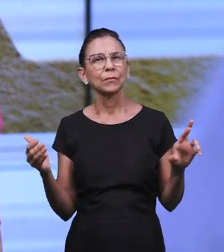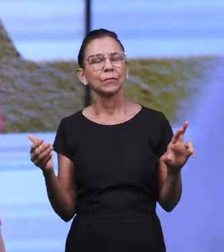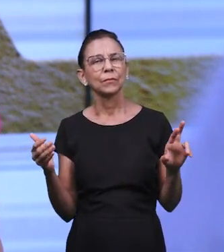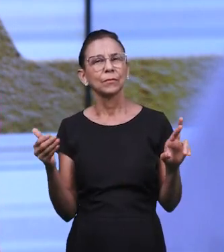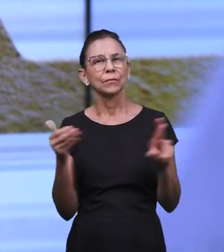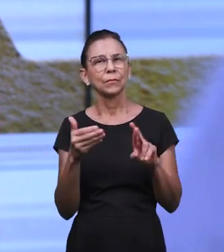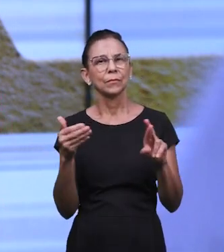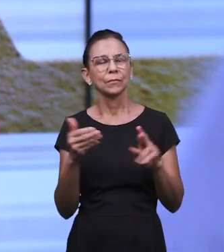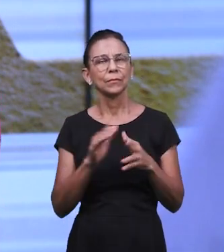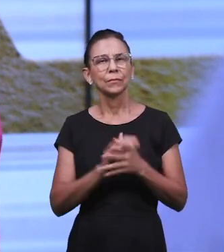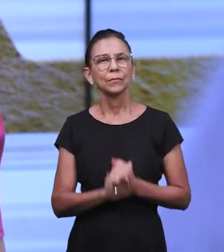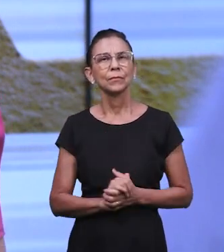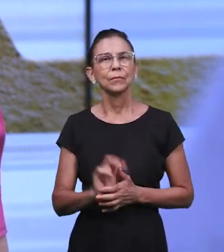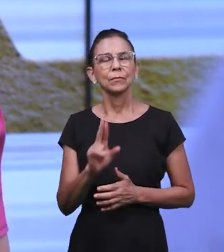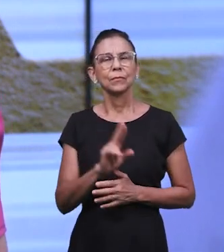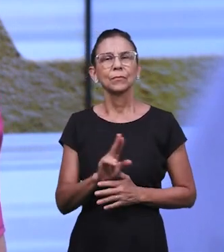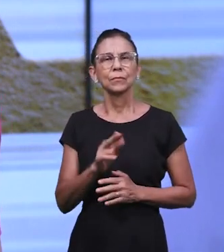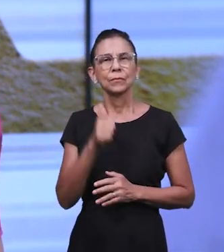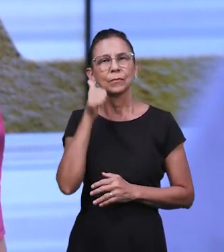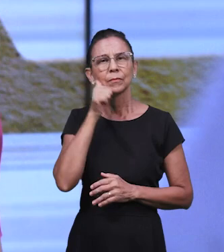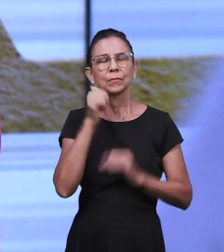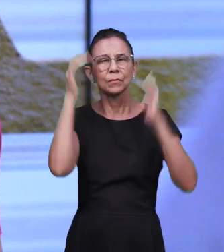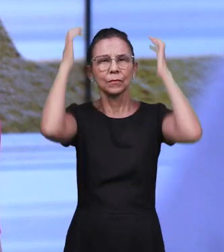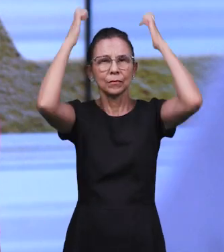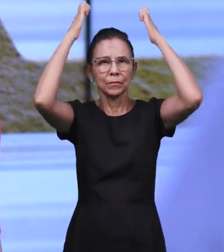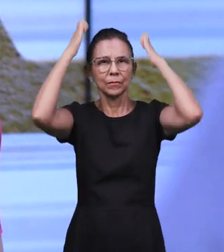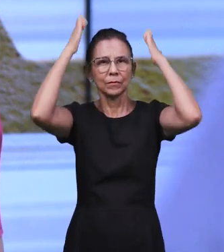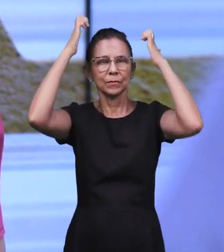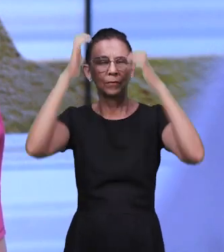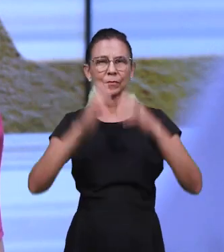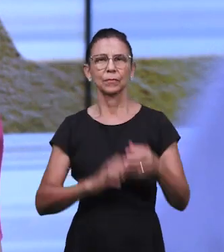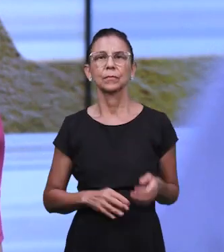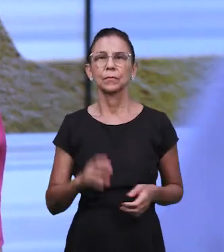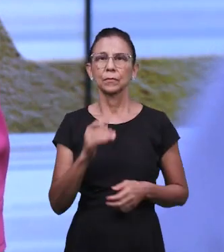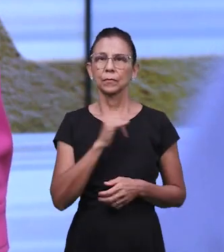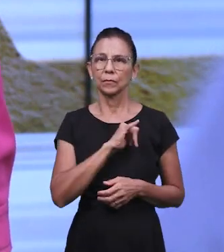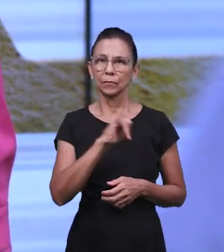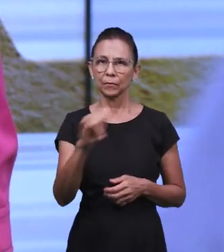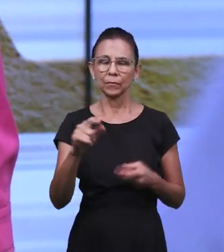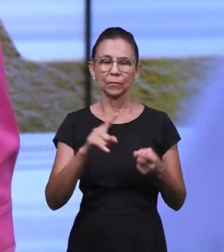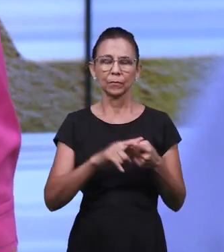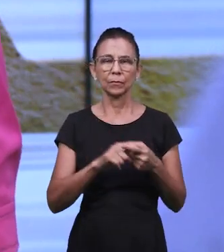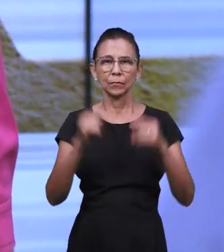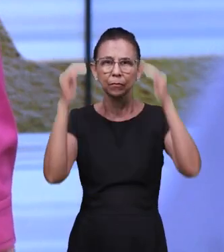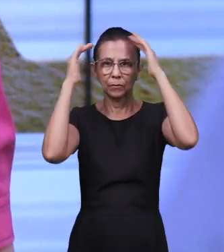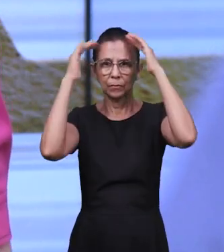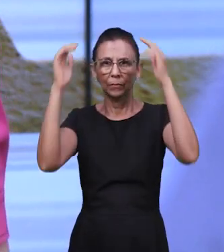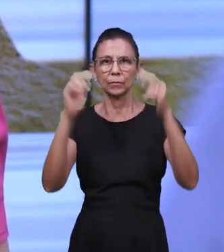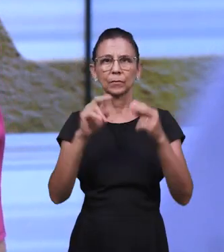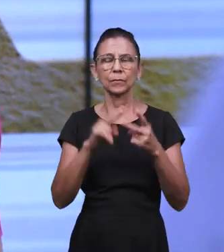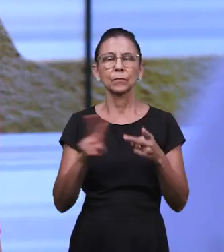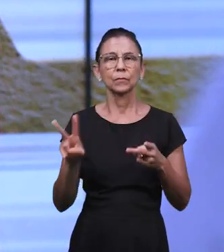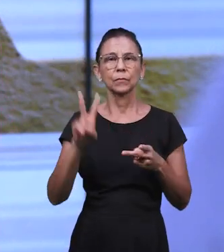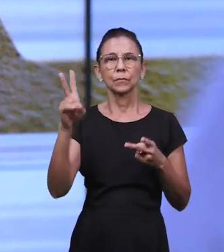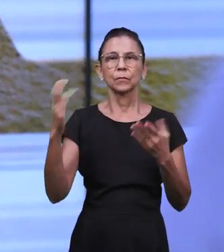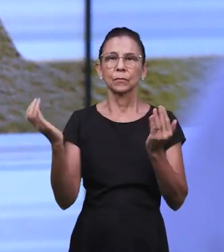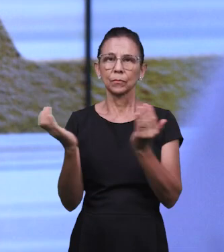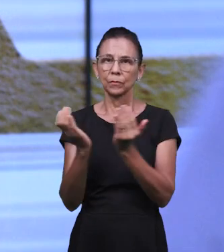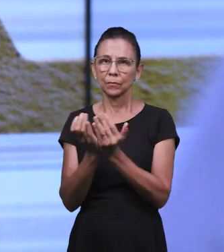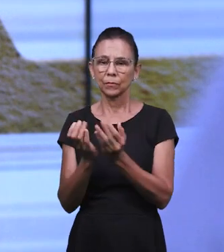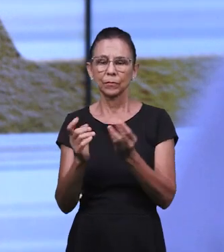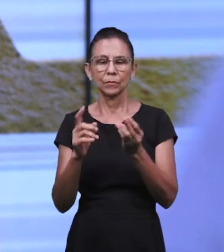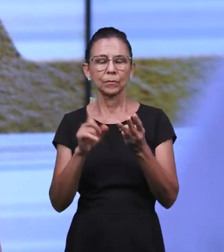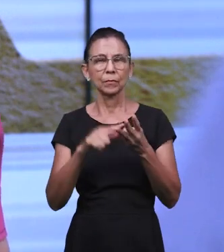tempo, já dialogamos sobre a obediência, os valores cristãos, a sabedoria, a composição das famílias,